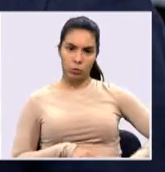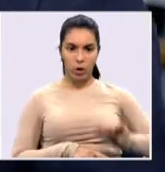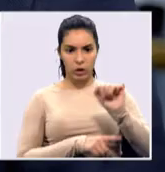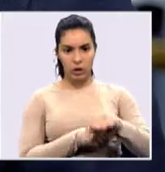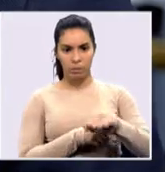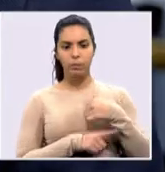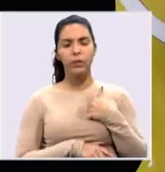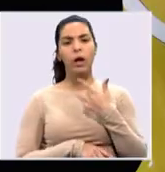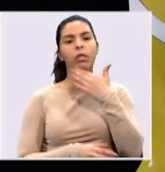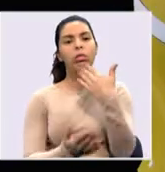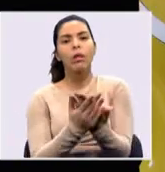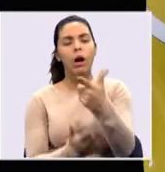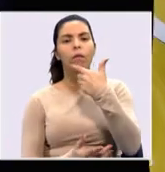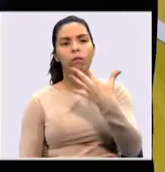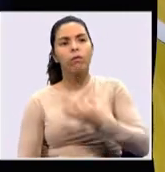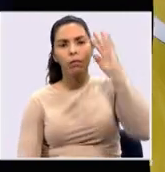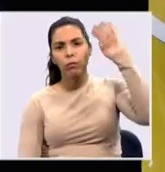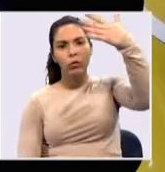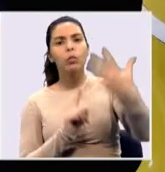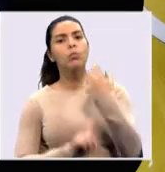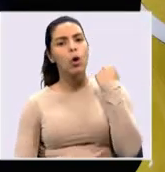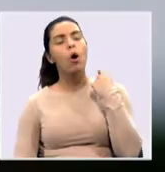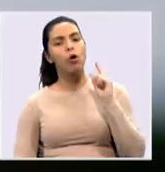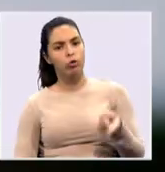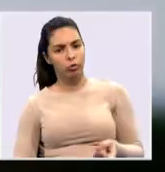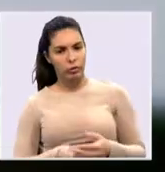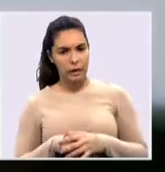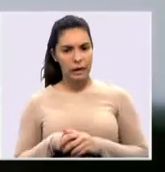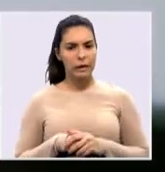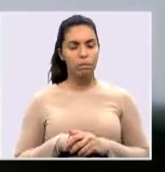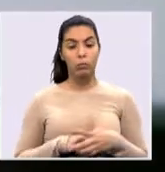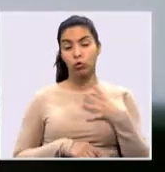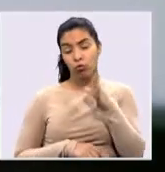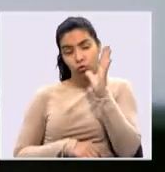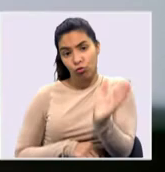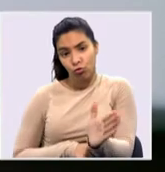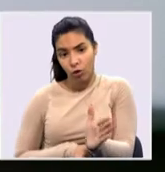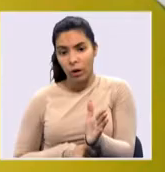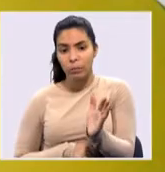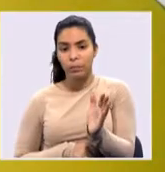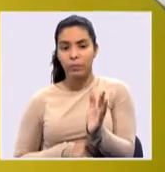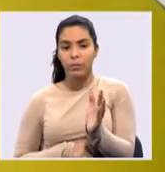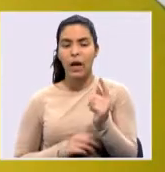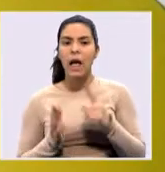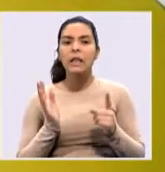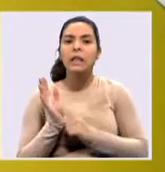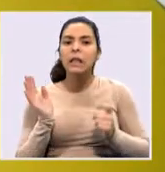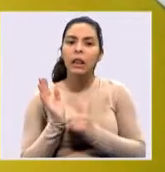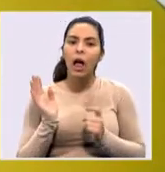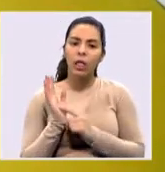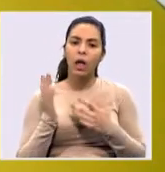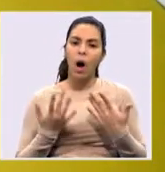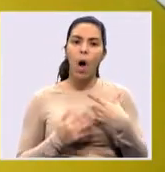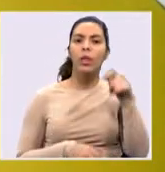a começar em Lisboa. Mas o que é que fez acreditar que este projeto tinha potencial? Como já disse, nós respondemos